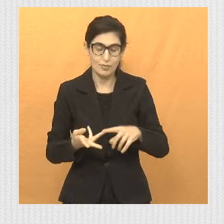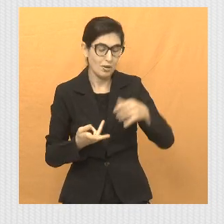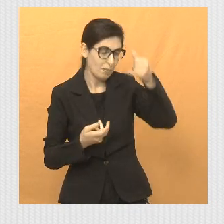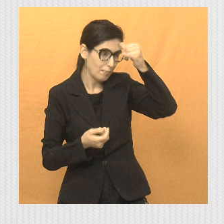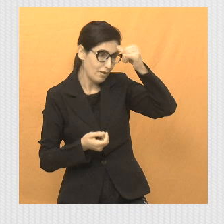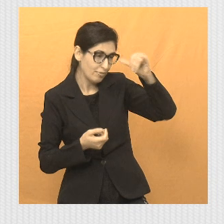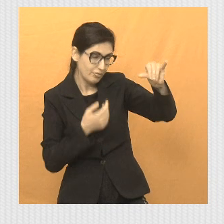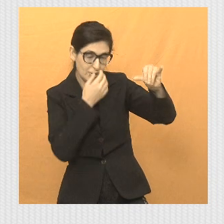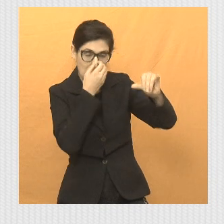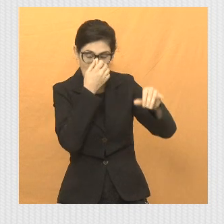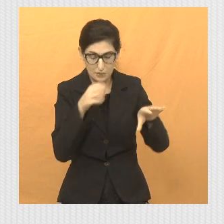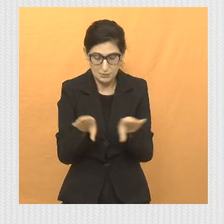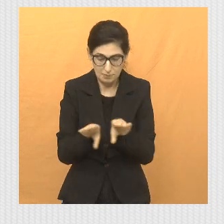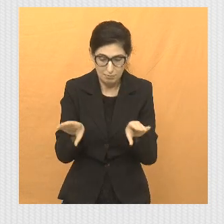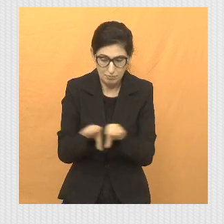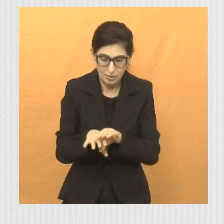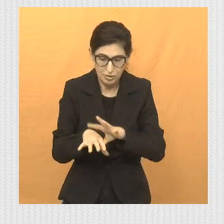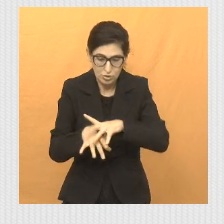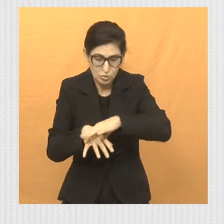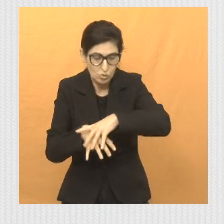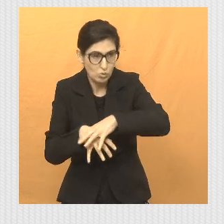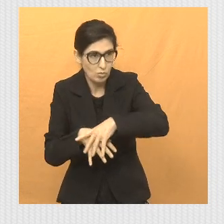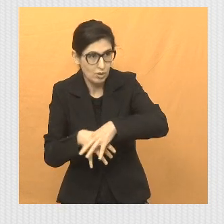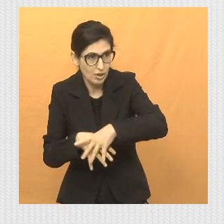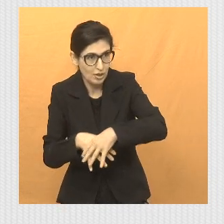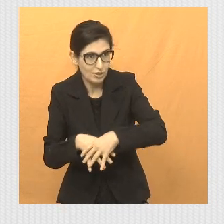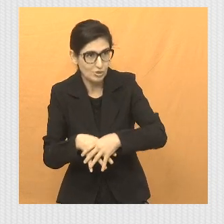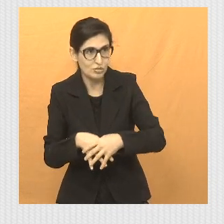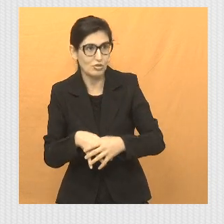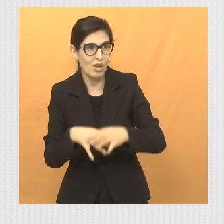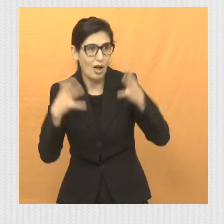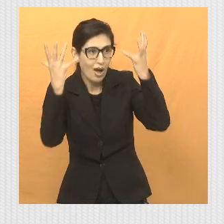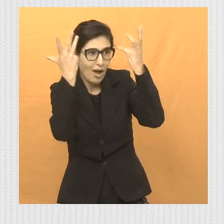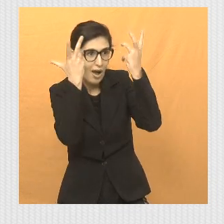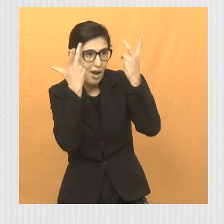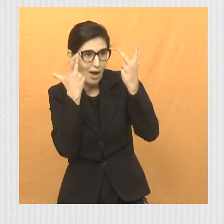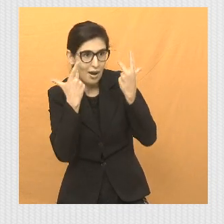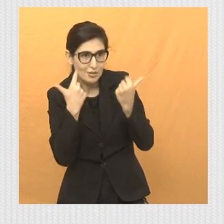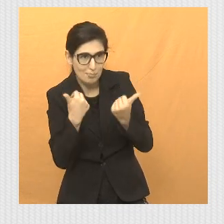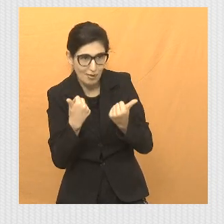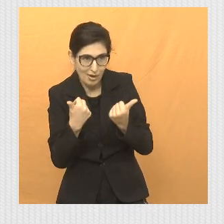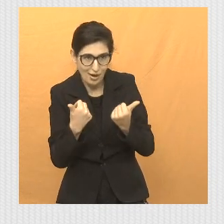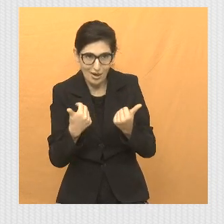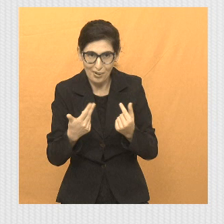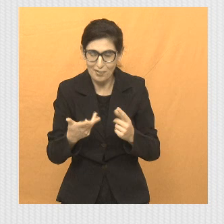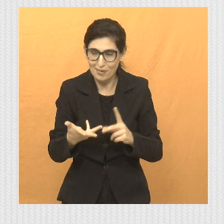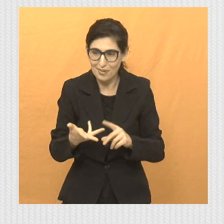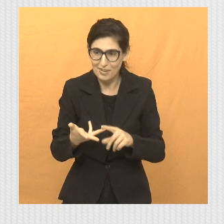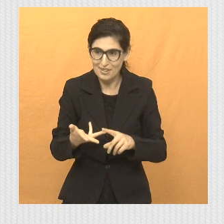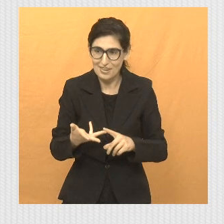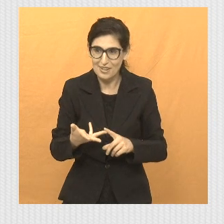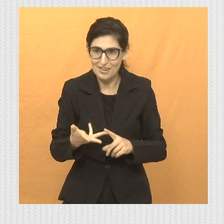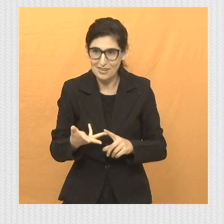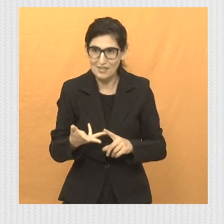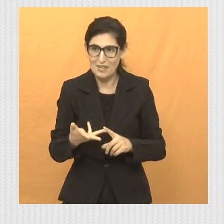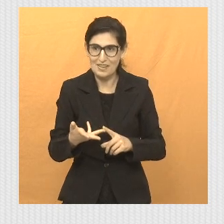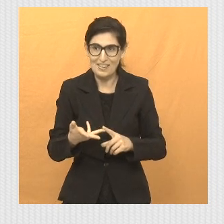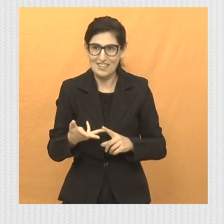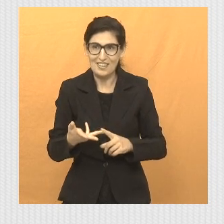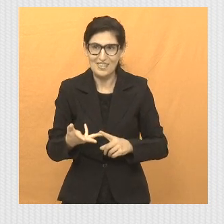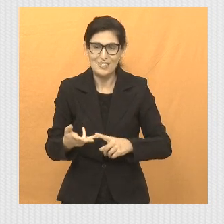antirrábica também, em função do cronograma, foi sensivelmente maior, de 100